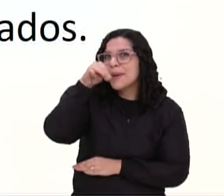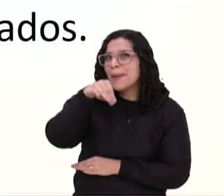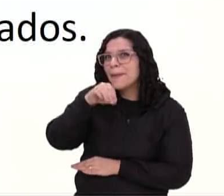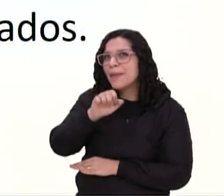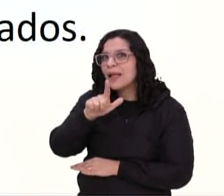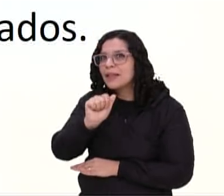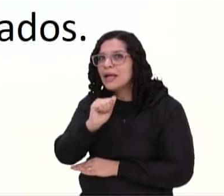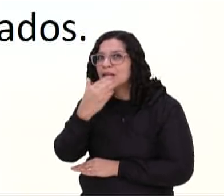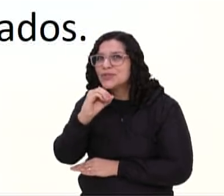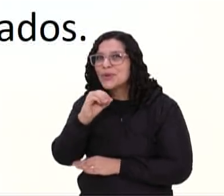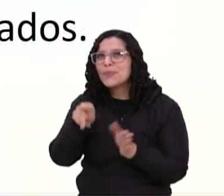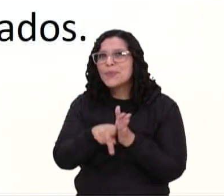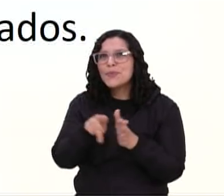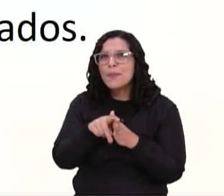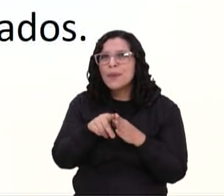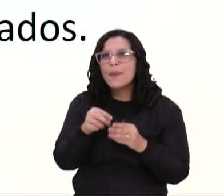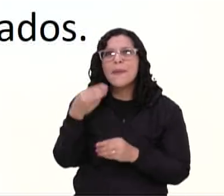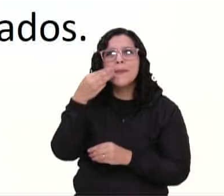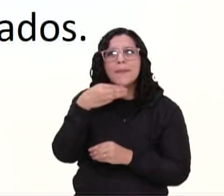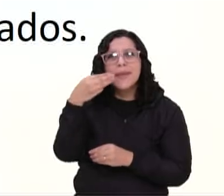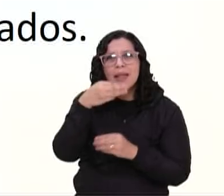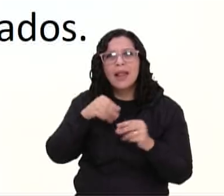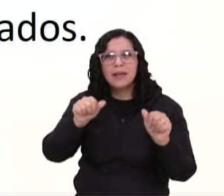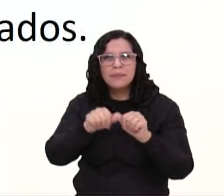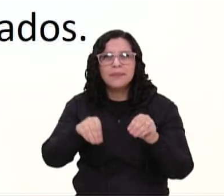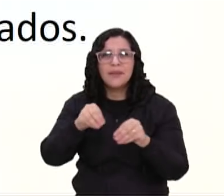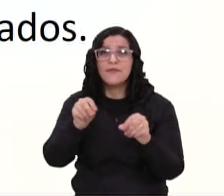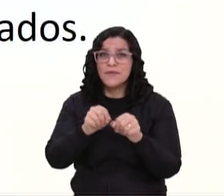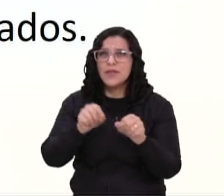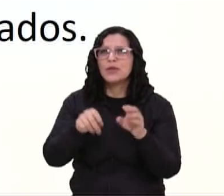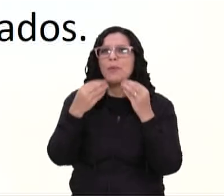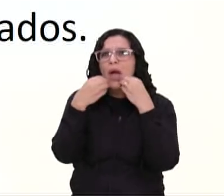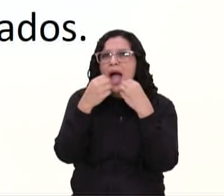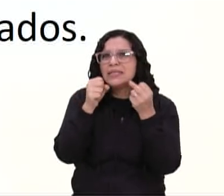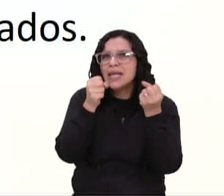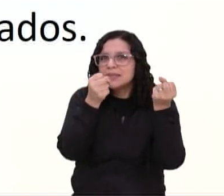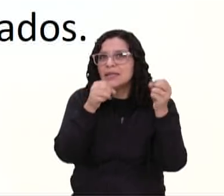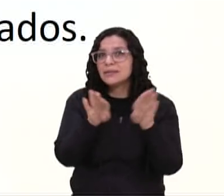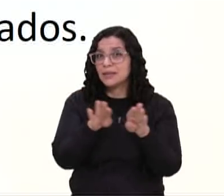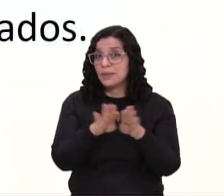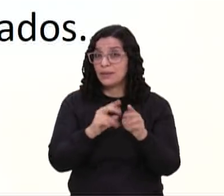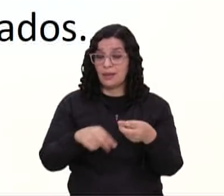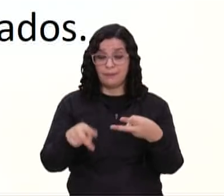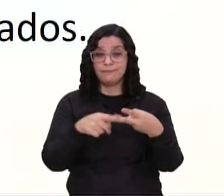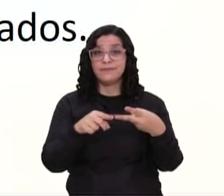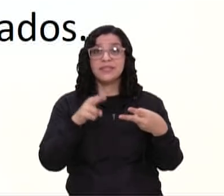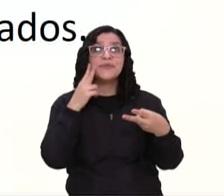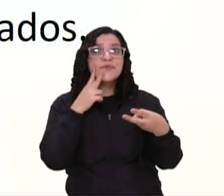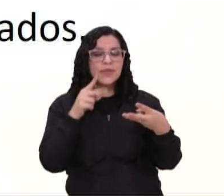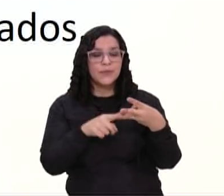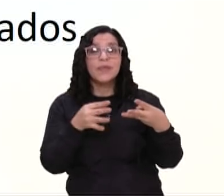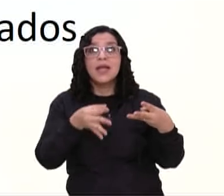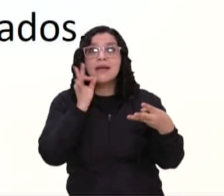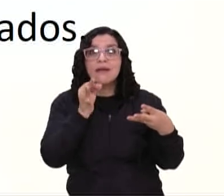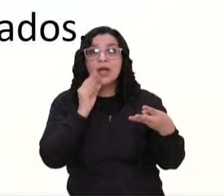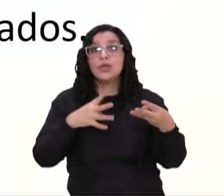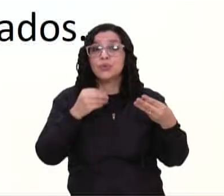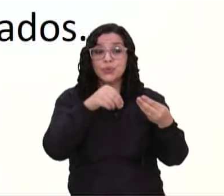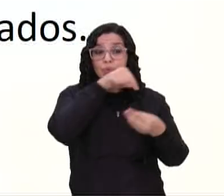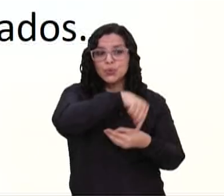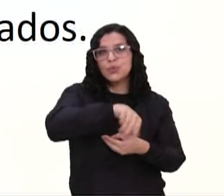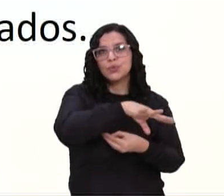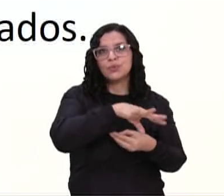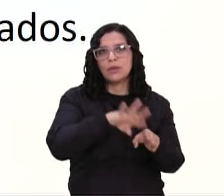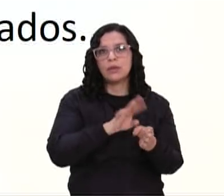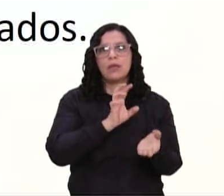era importante para o comércio triangular. Artigos de luxo, vinho, café, que era transportado pelo colono. Além